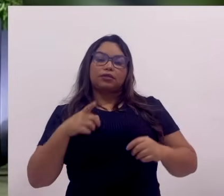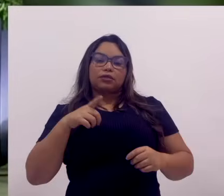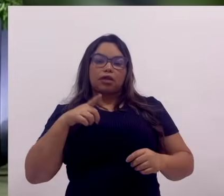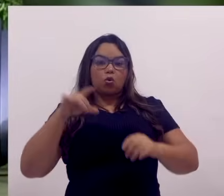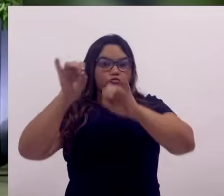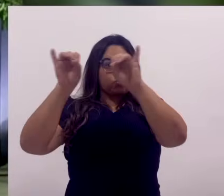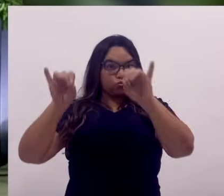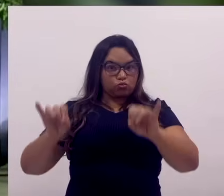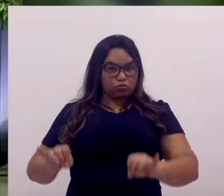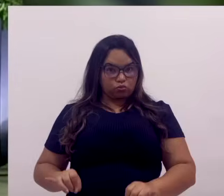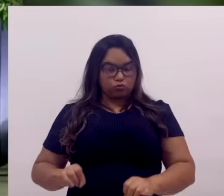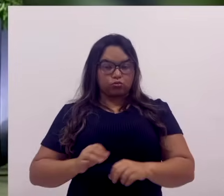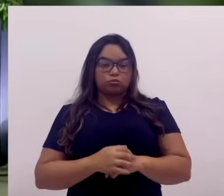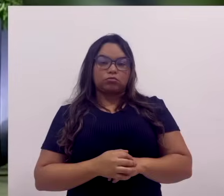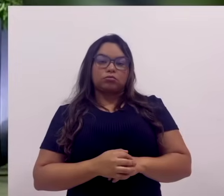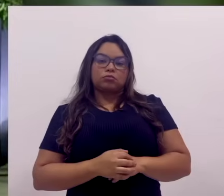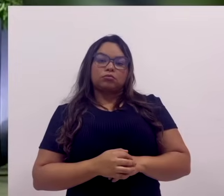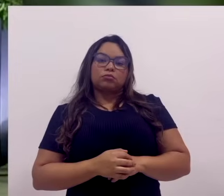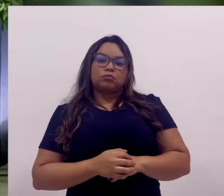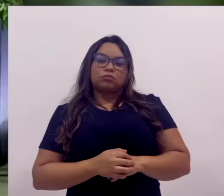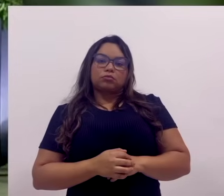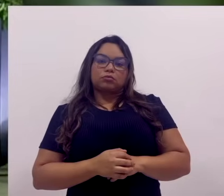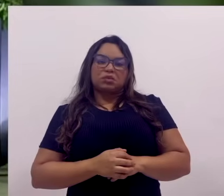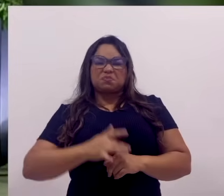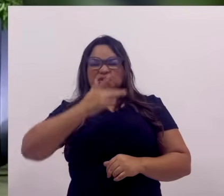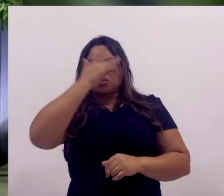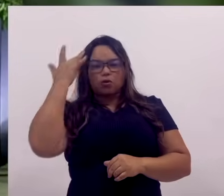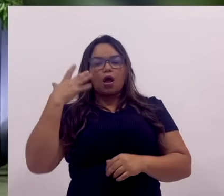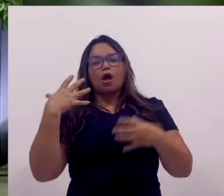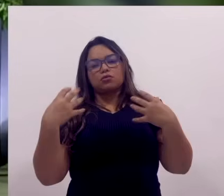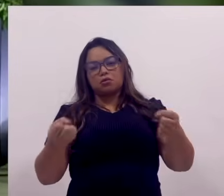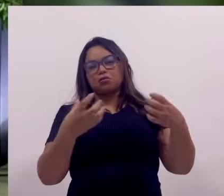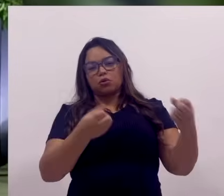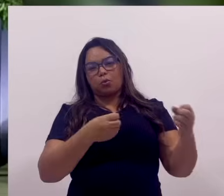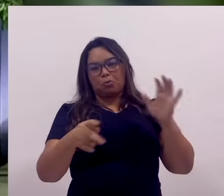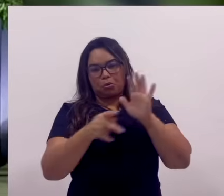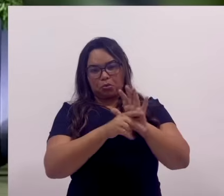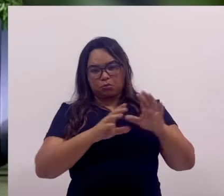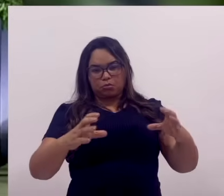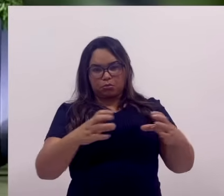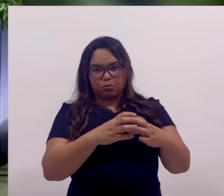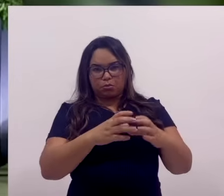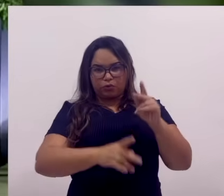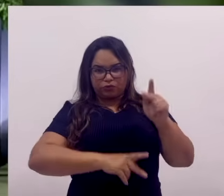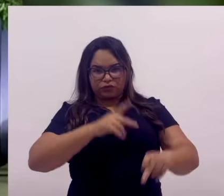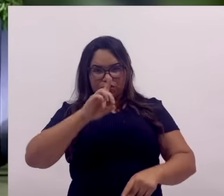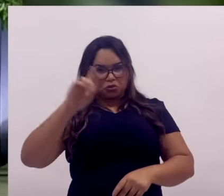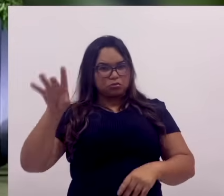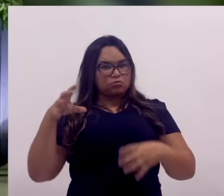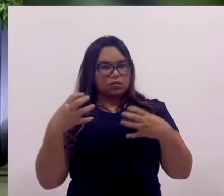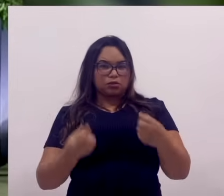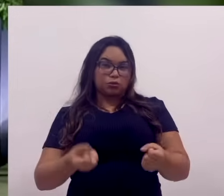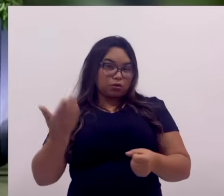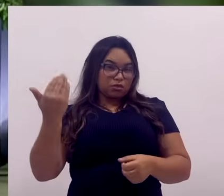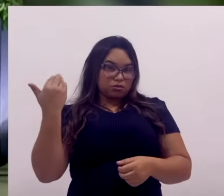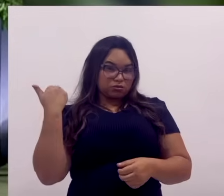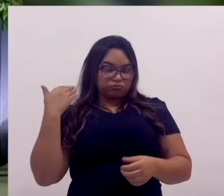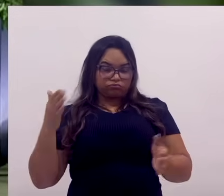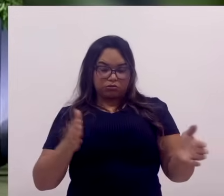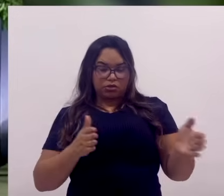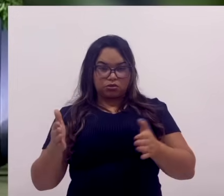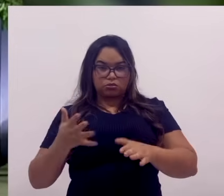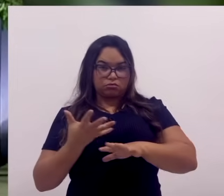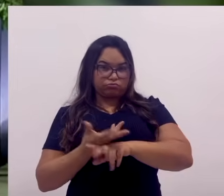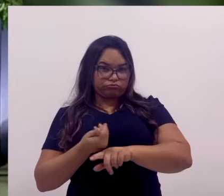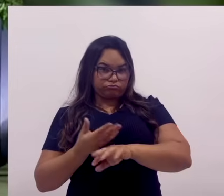Concessões, comprometimento. Eu gostaria de lhes dar um conselho hoje. Que os comprometimentos entre o